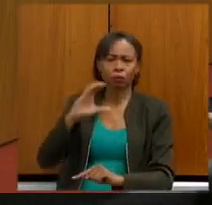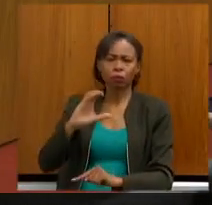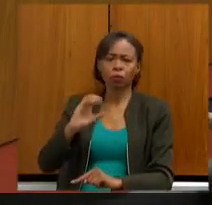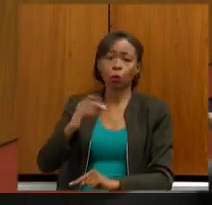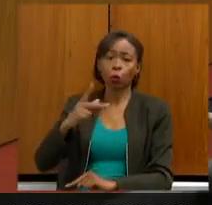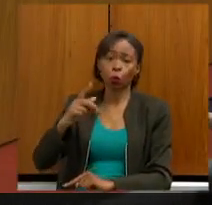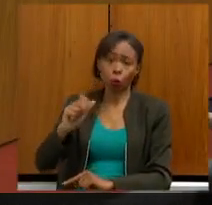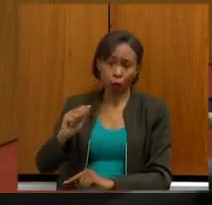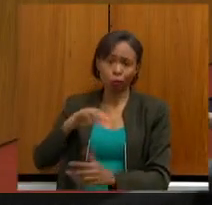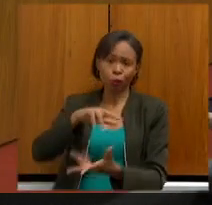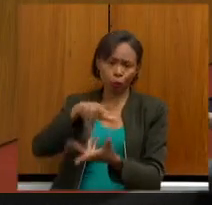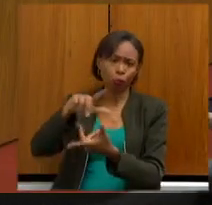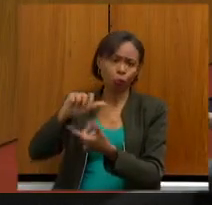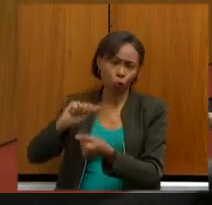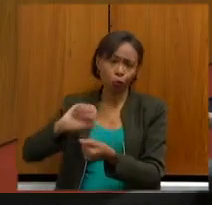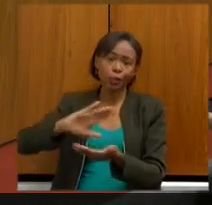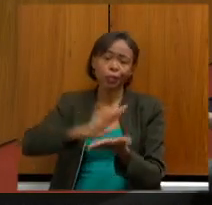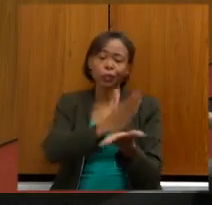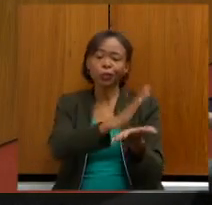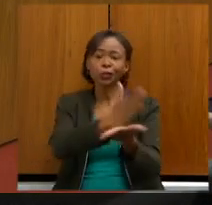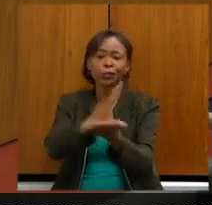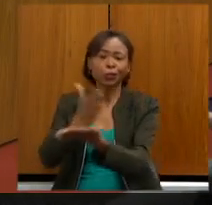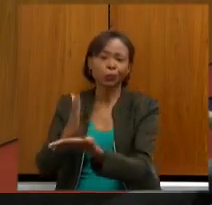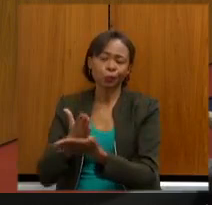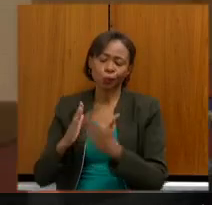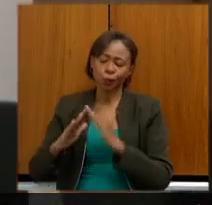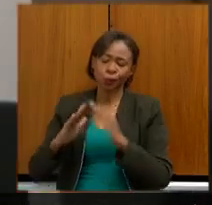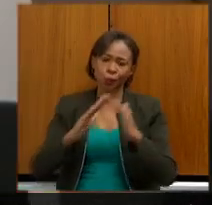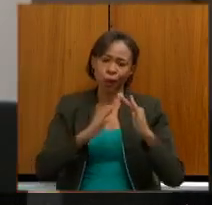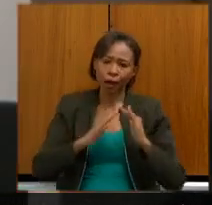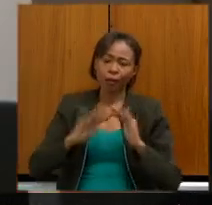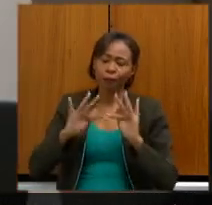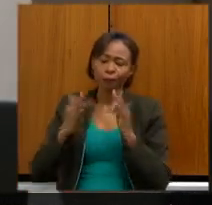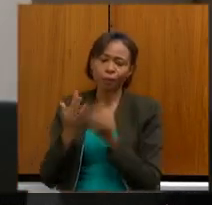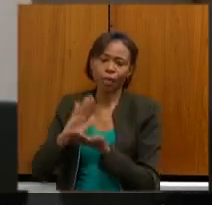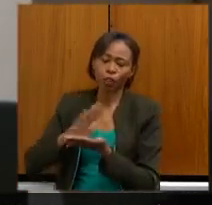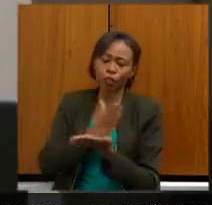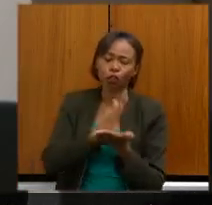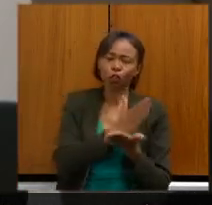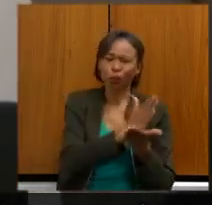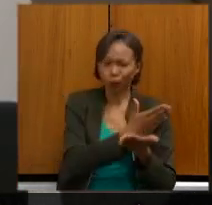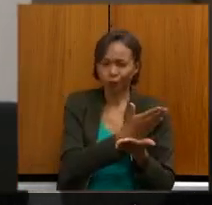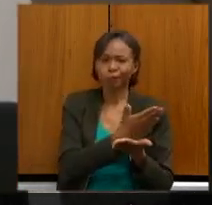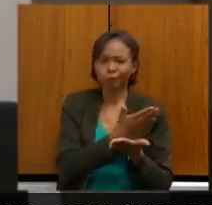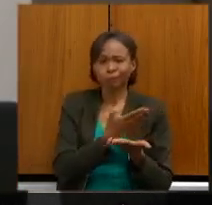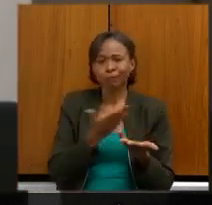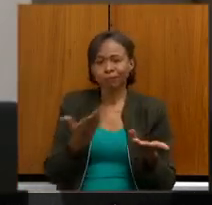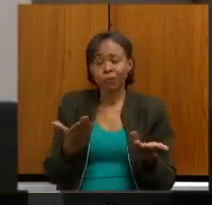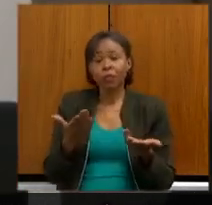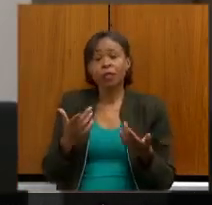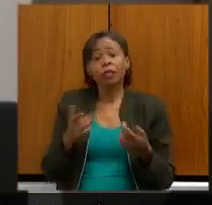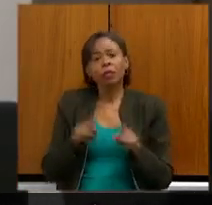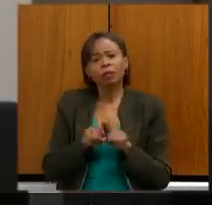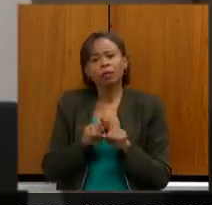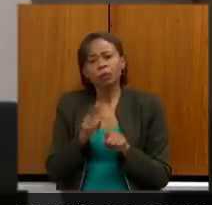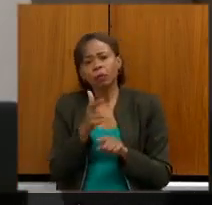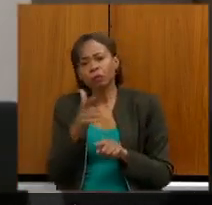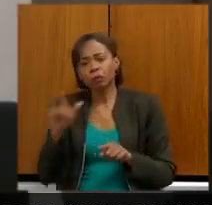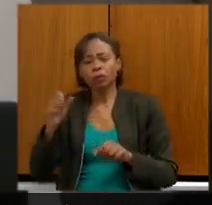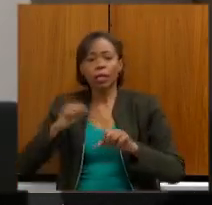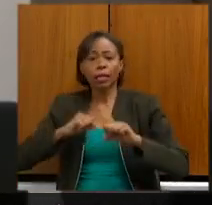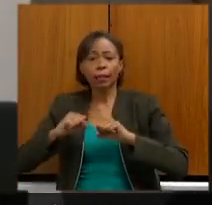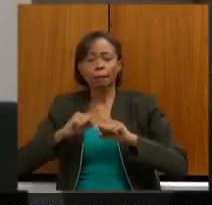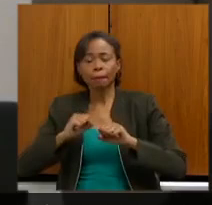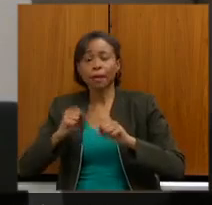que desapropriou que te retirou famílias e outro debate que é importante que a gente tem que se aprofundar e